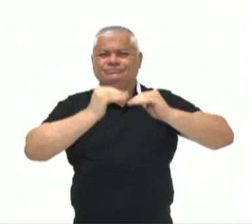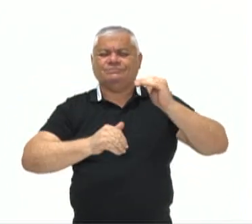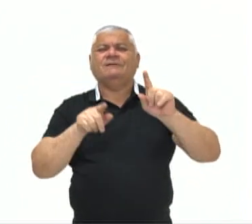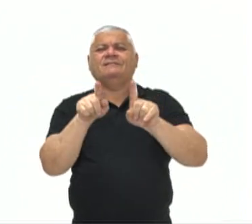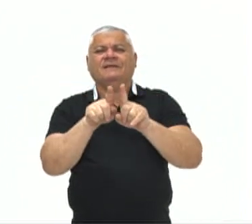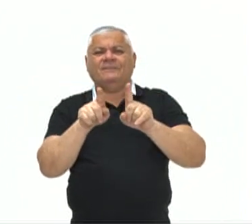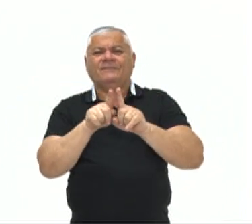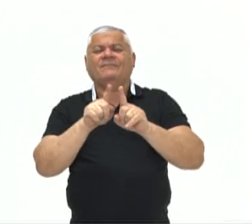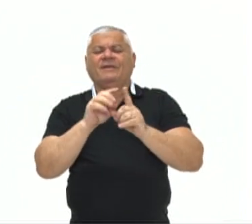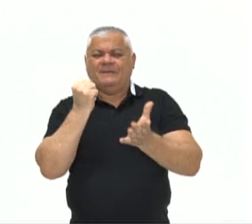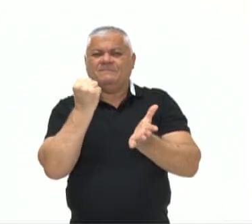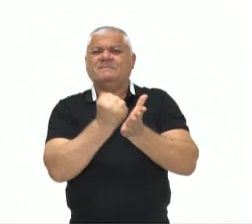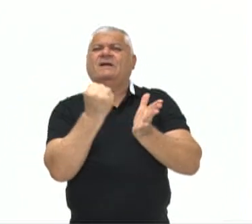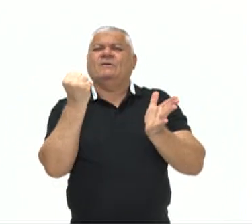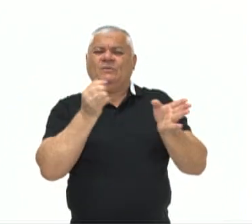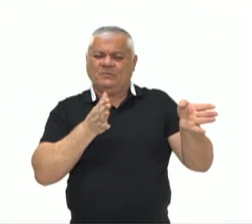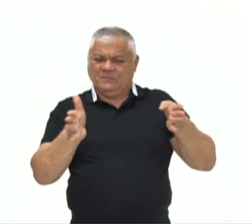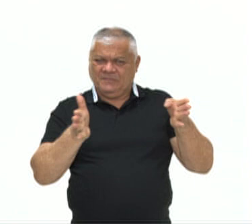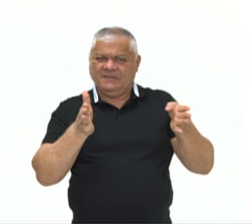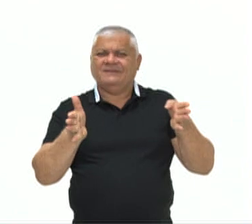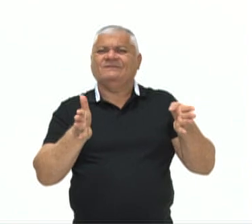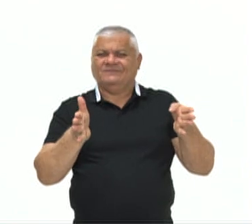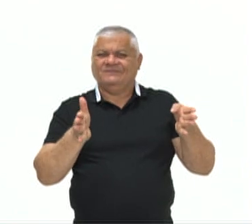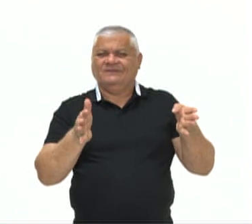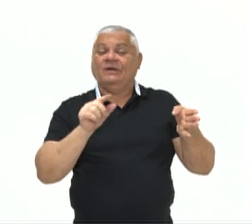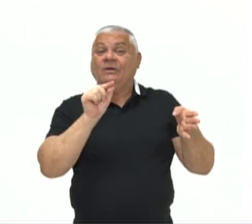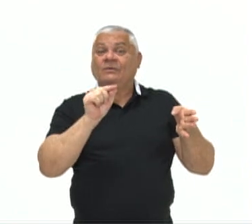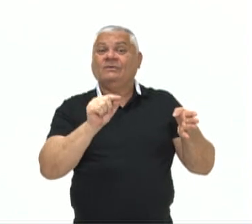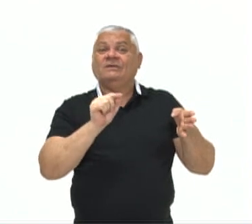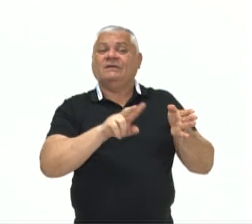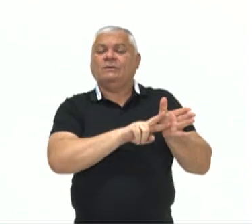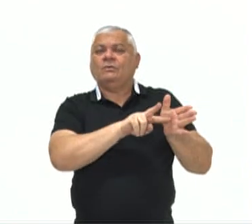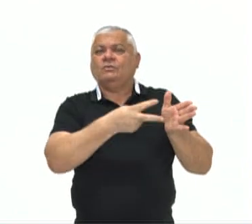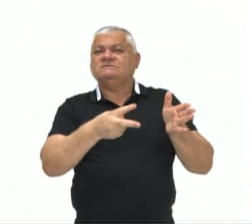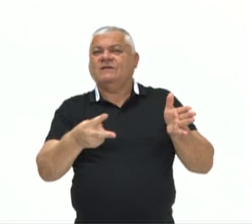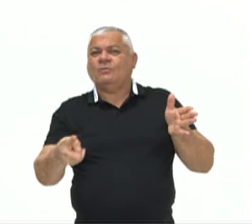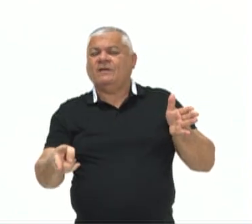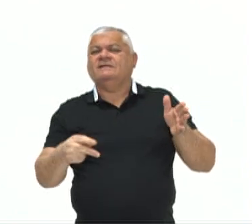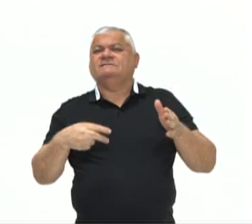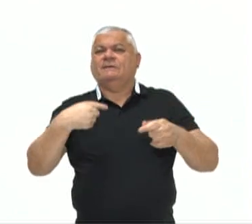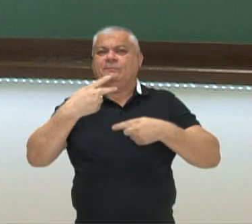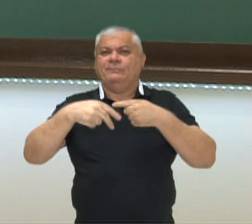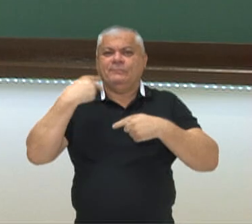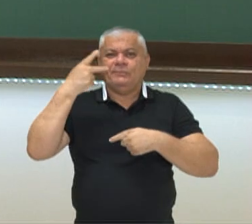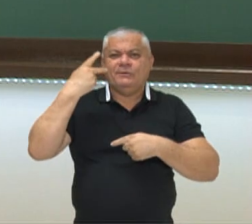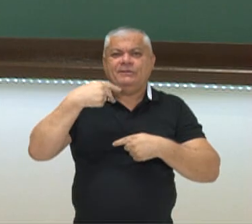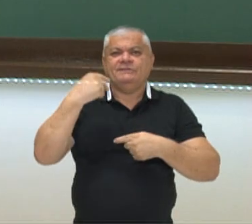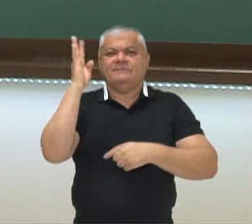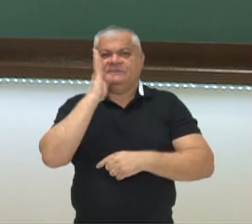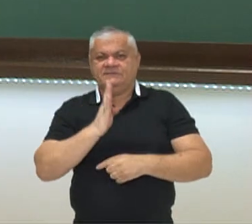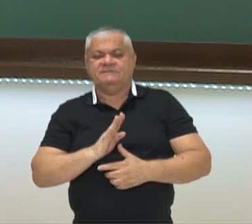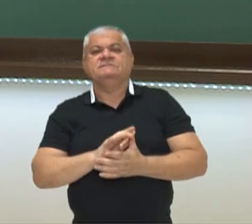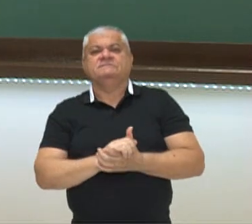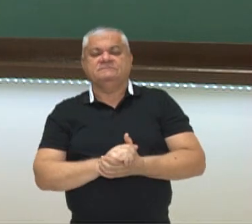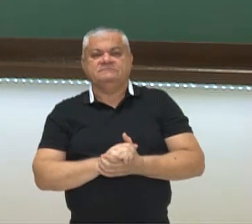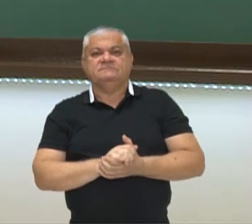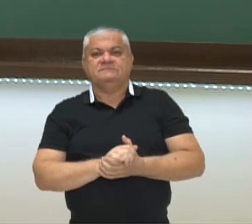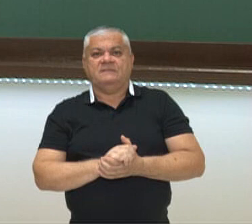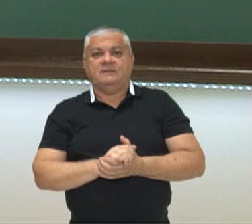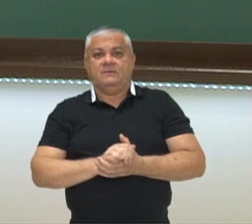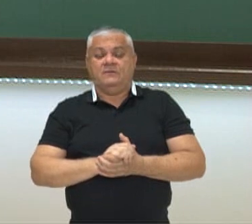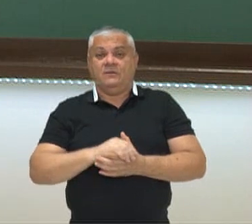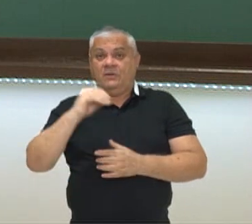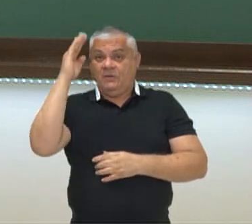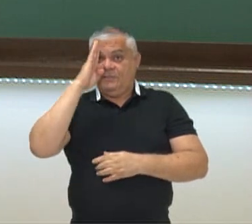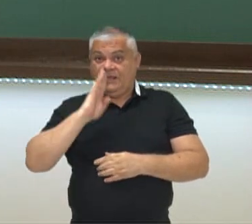centralização marcaram o período, trazendo grandes consequências para a política brasileira. Quer dizer, entre o Brasil